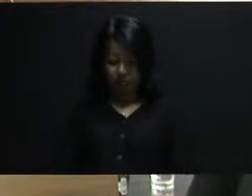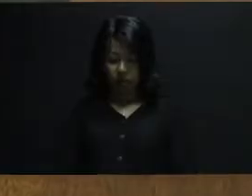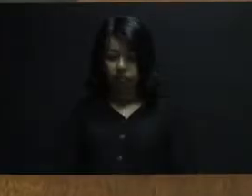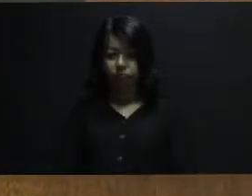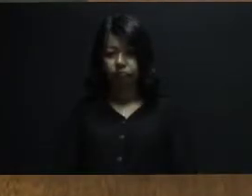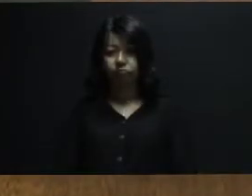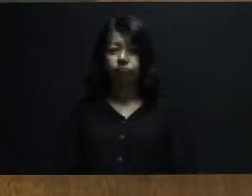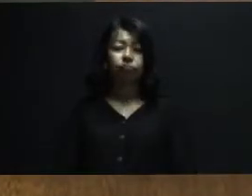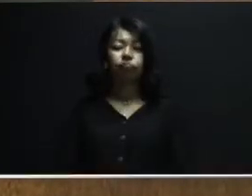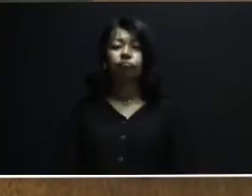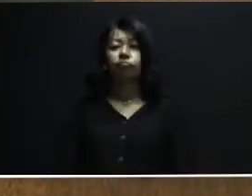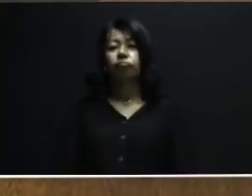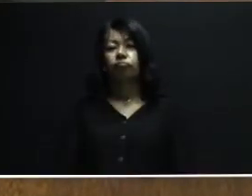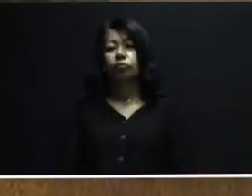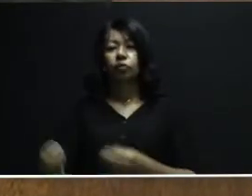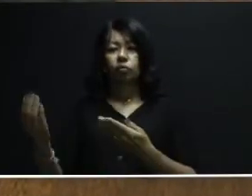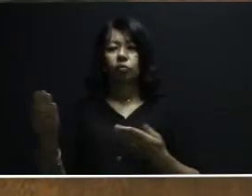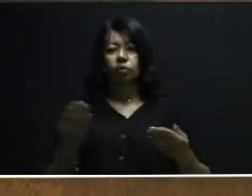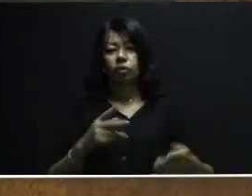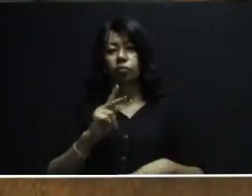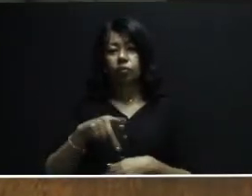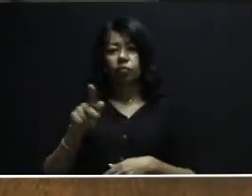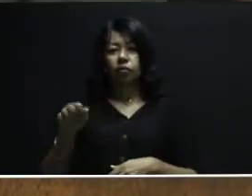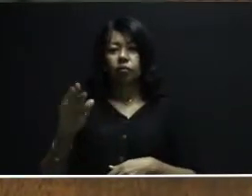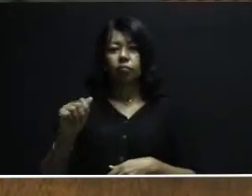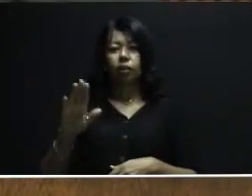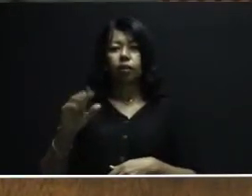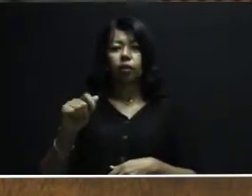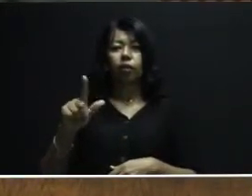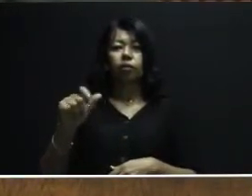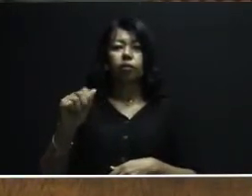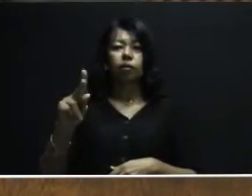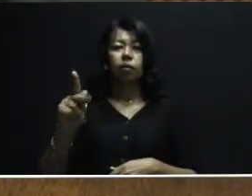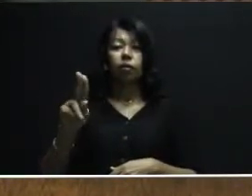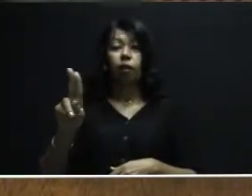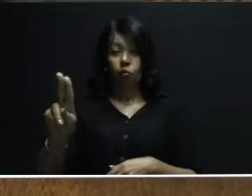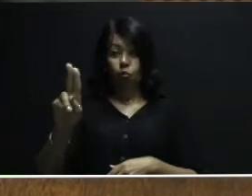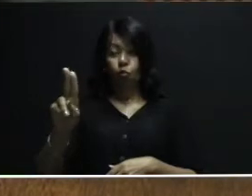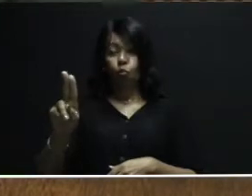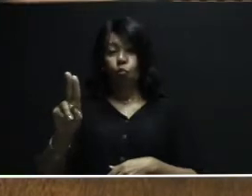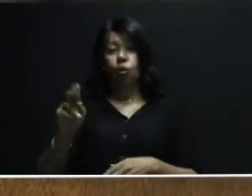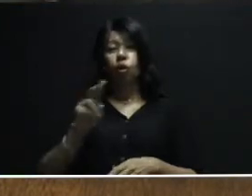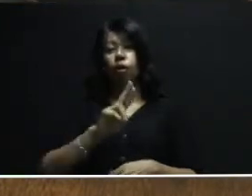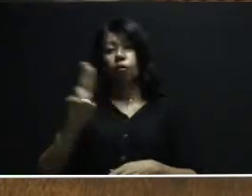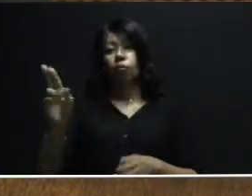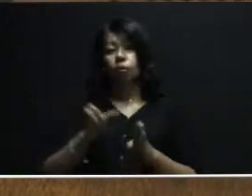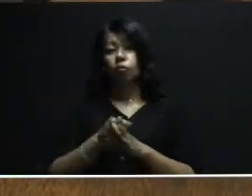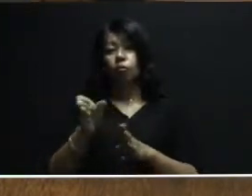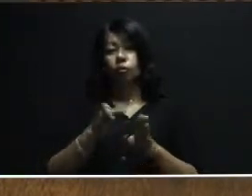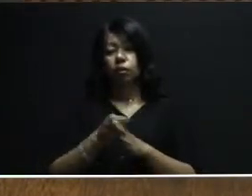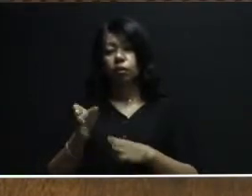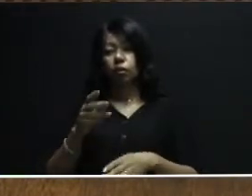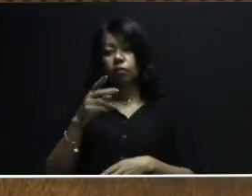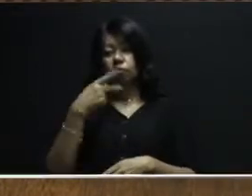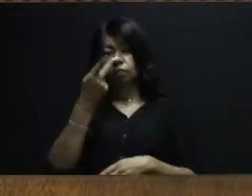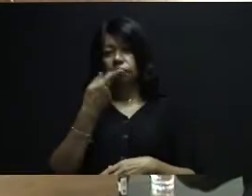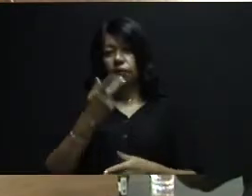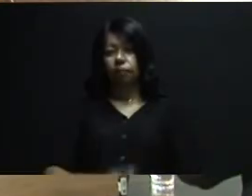Bom, nesse momento, convido novamente o professor Bacalhau para, em nome do Conselho Municipal de Esportes, também utilizar a